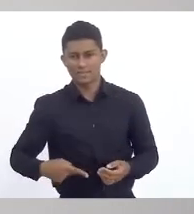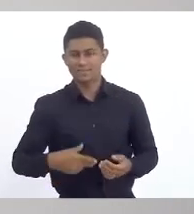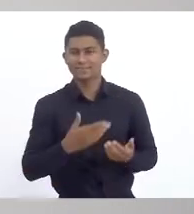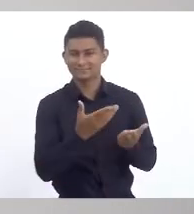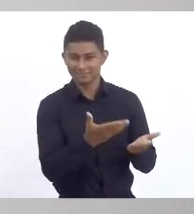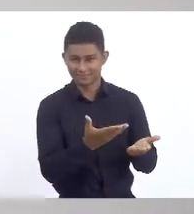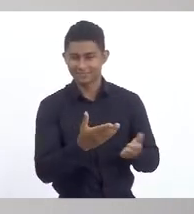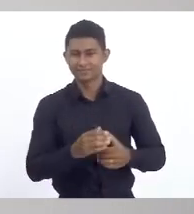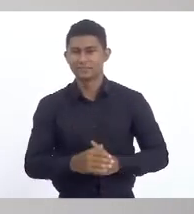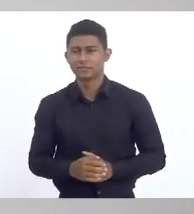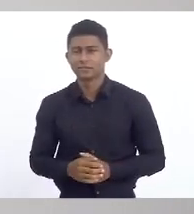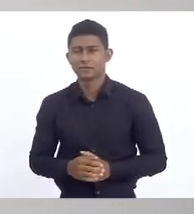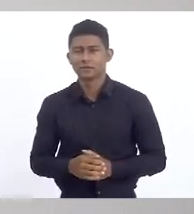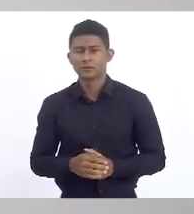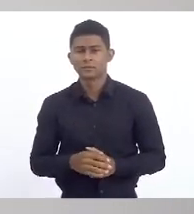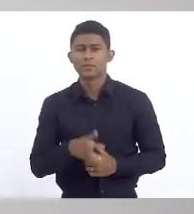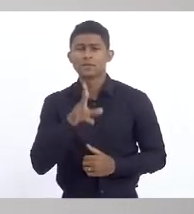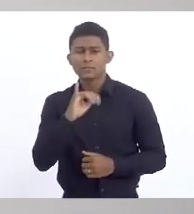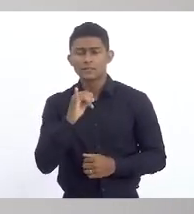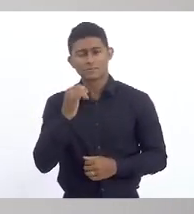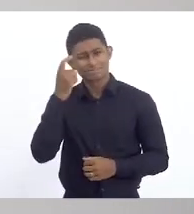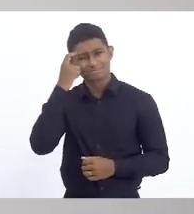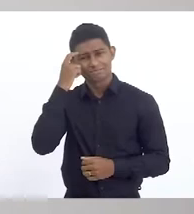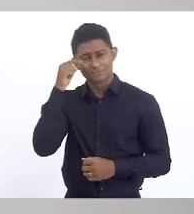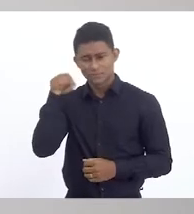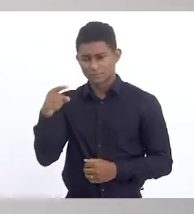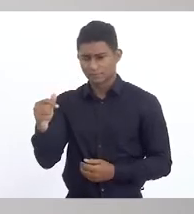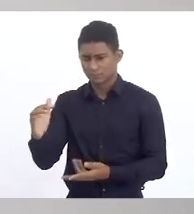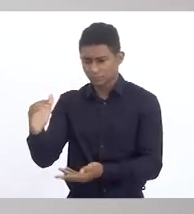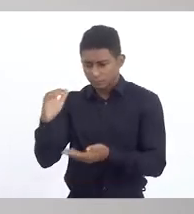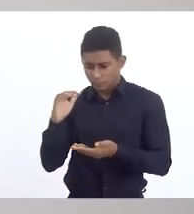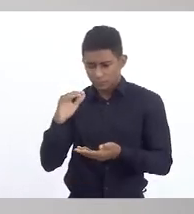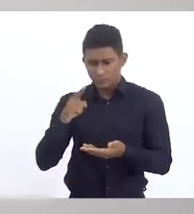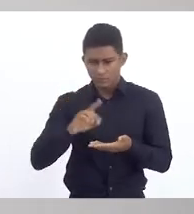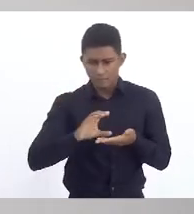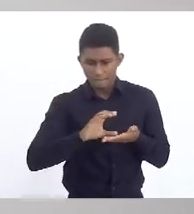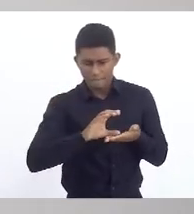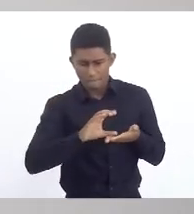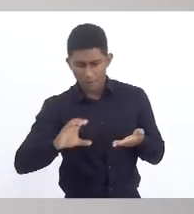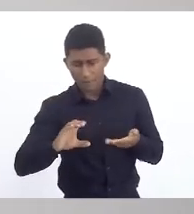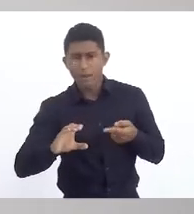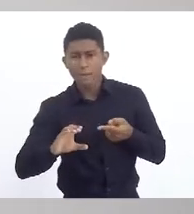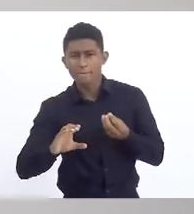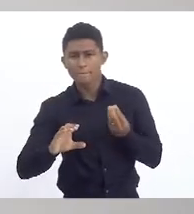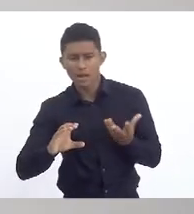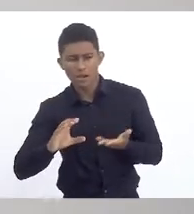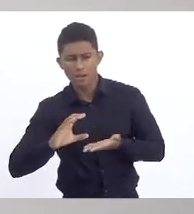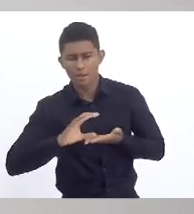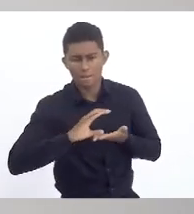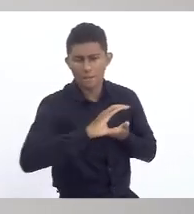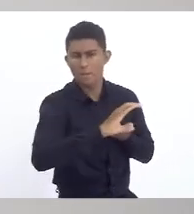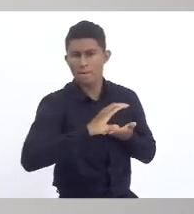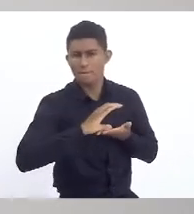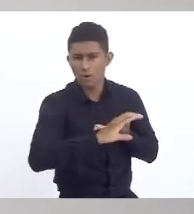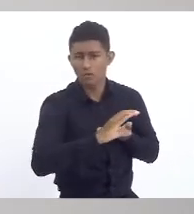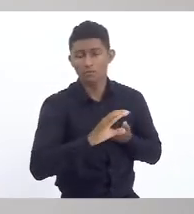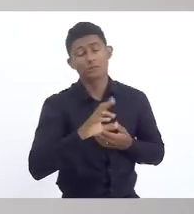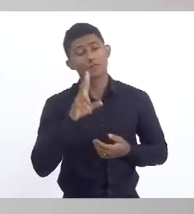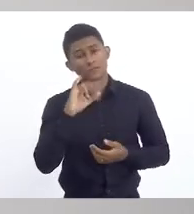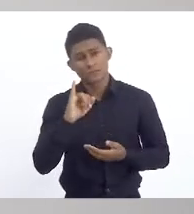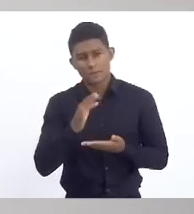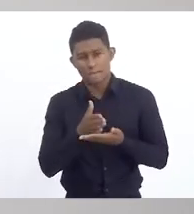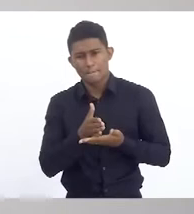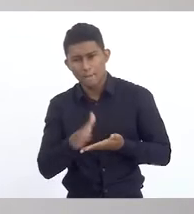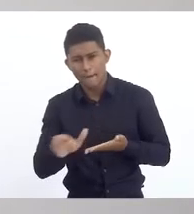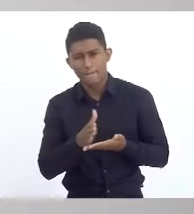se fizer uma reserva para o investimento, a cobertura do que tiver de excedente vai